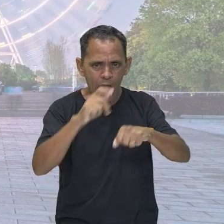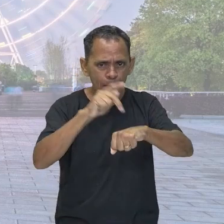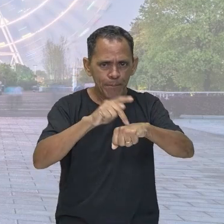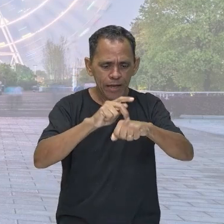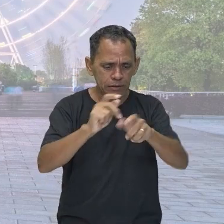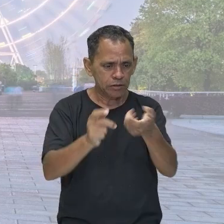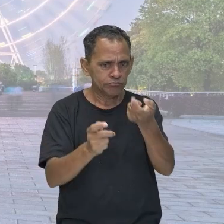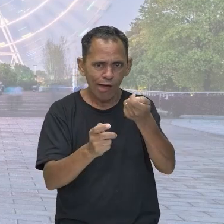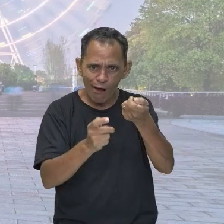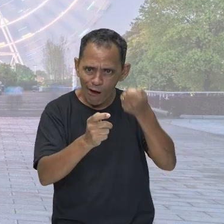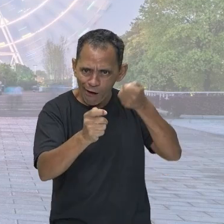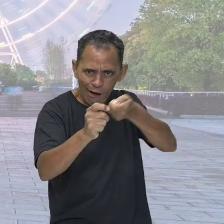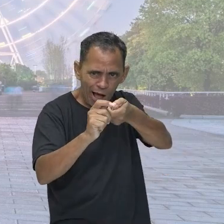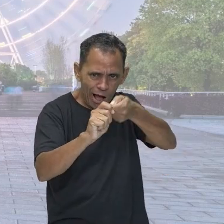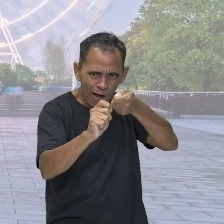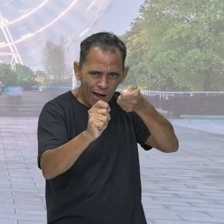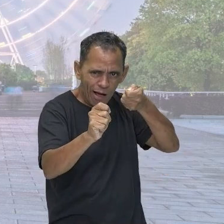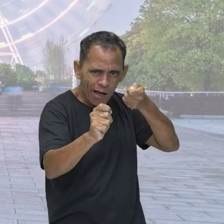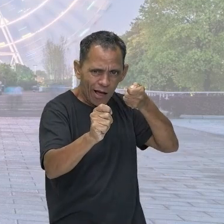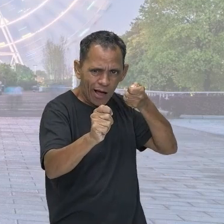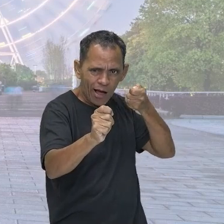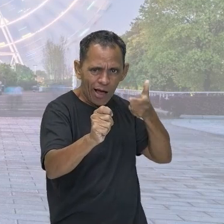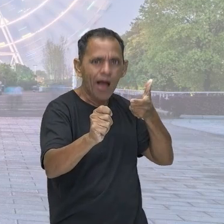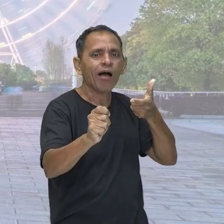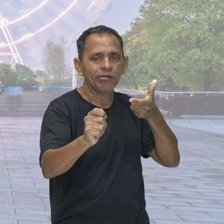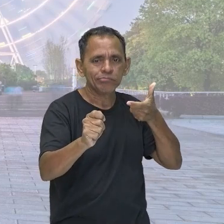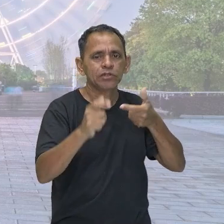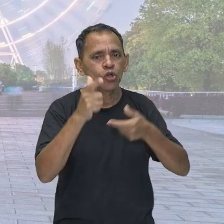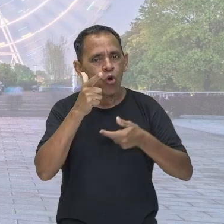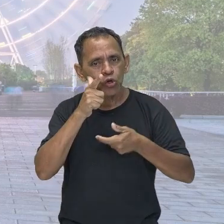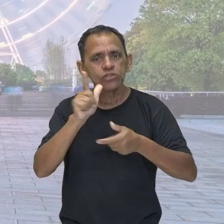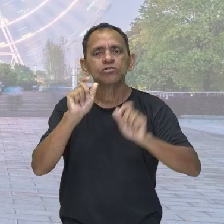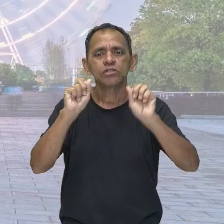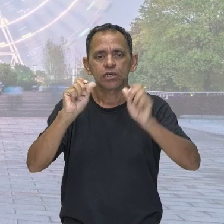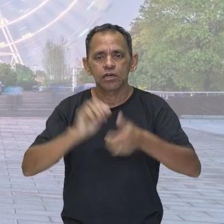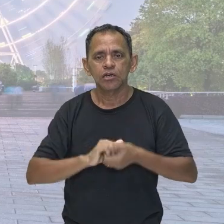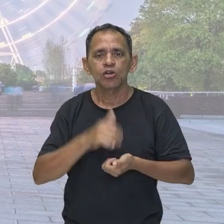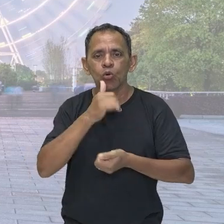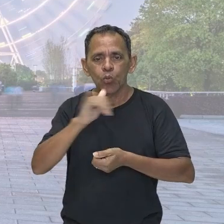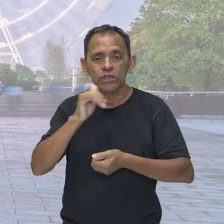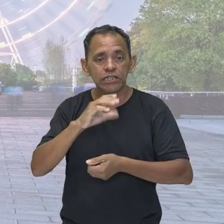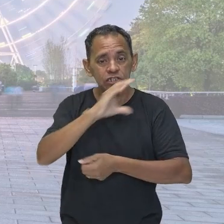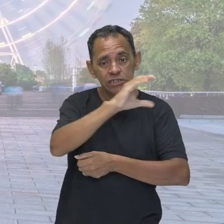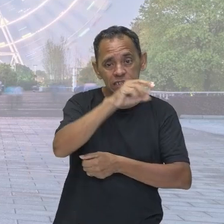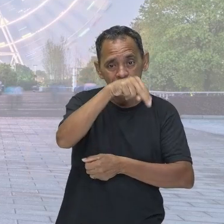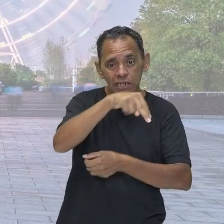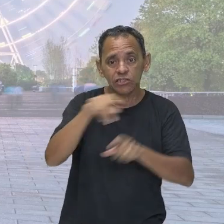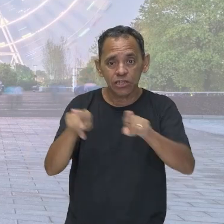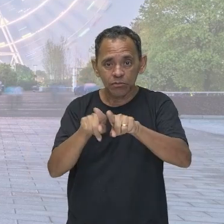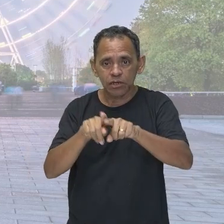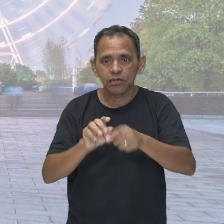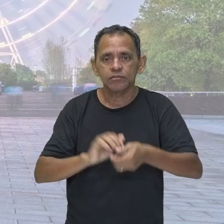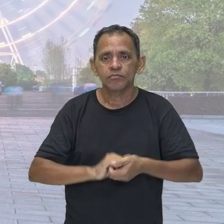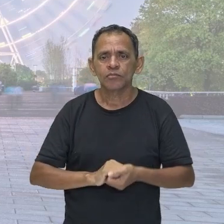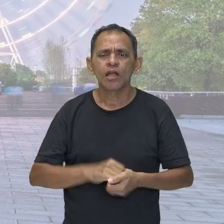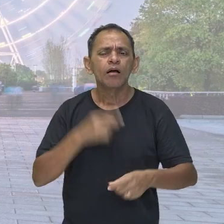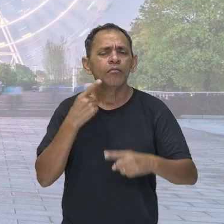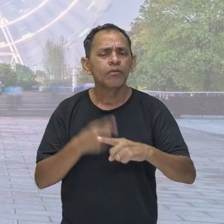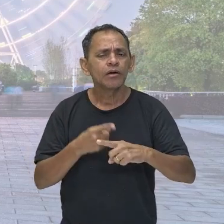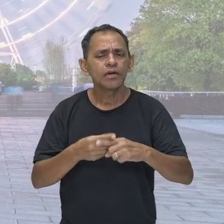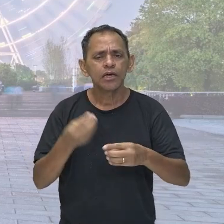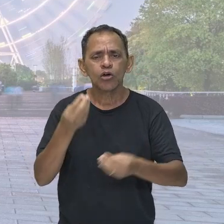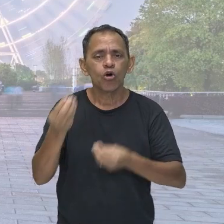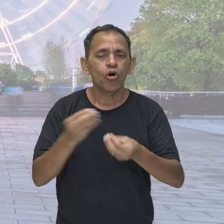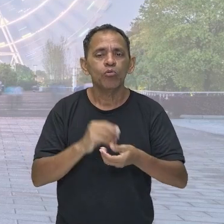muito rápido. Que ele consiga uma velocidade. Que ele consiga uma energia cinética. Por que ele conseguiu essa energia cinética?